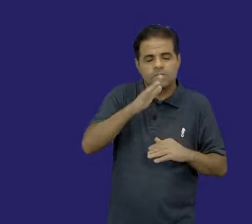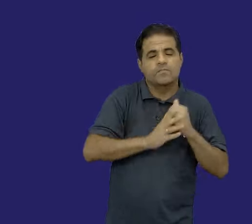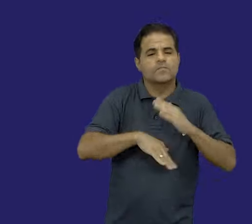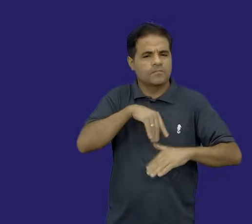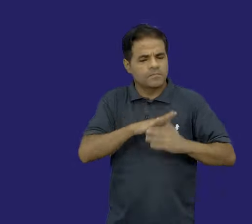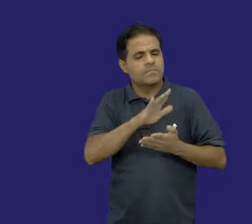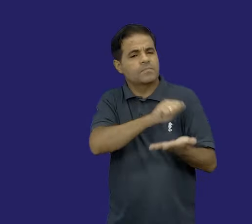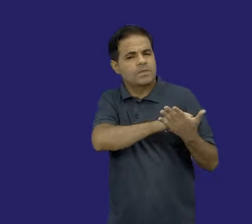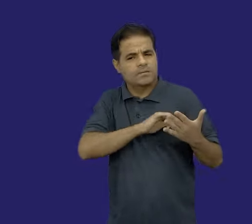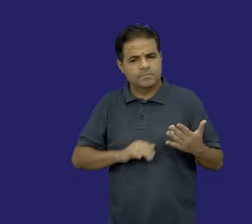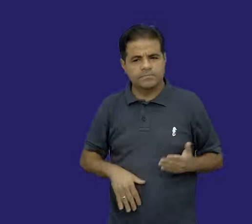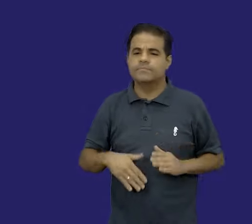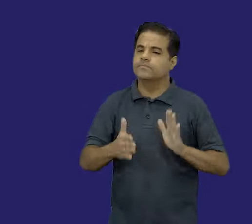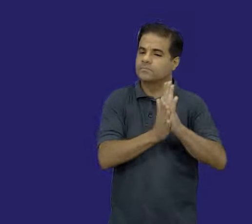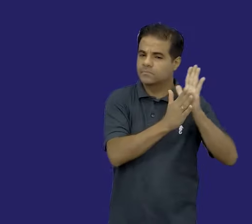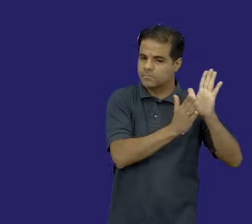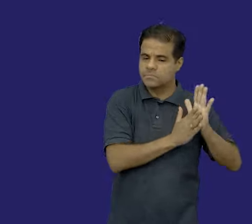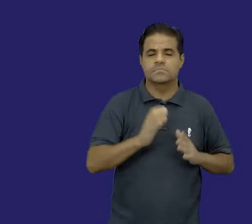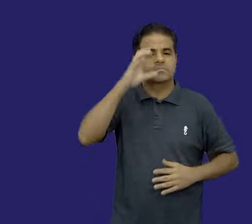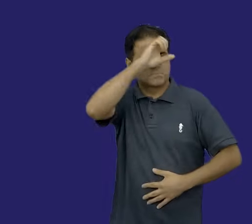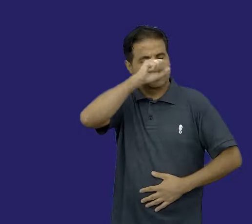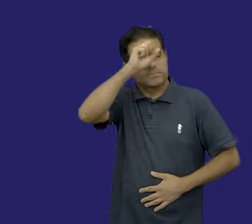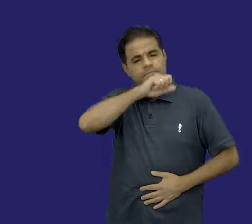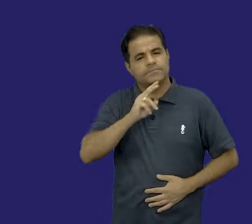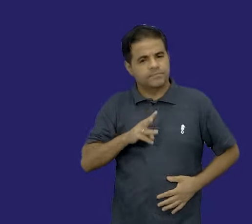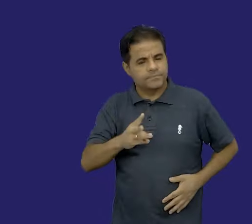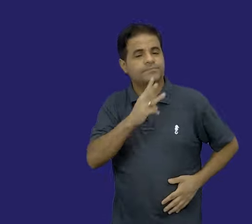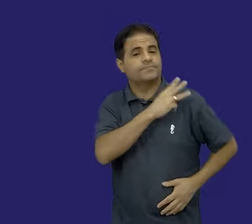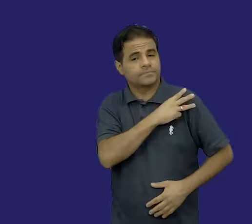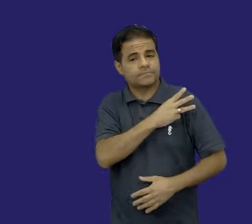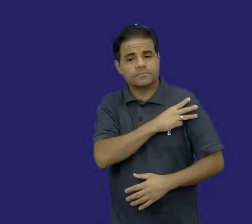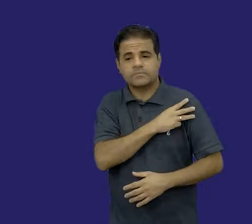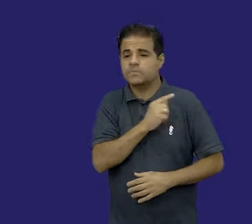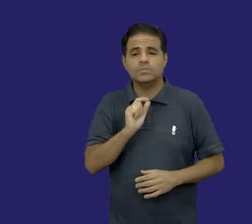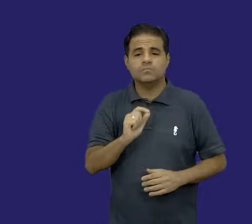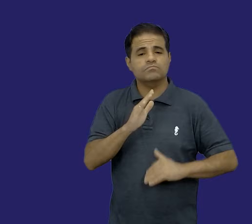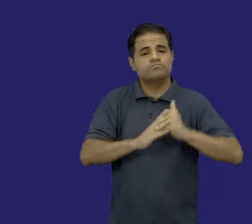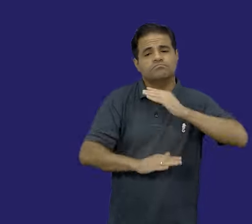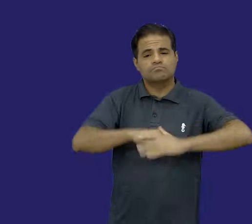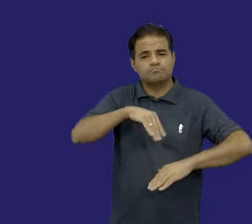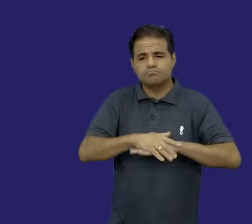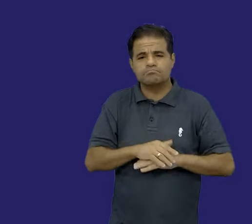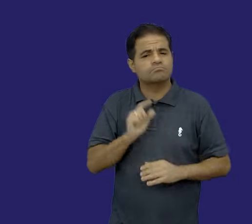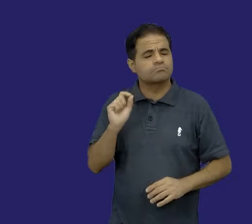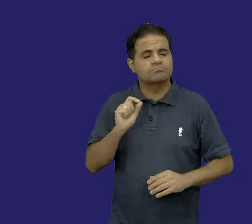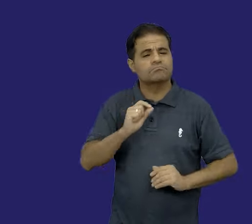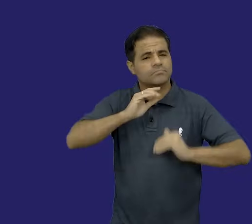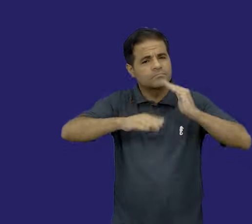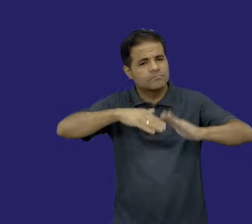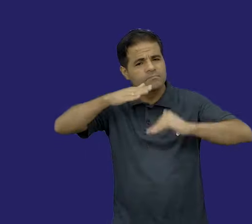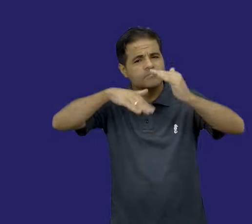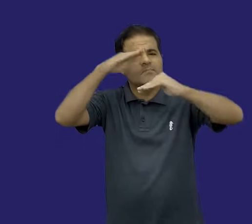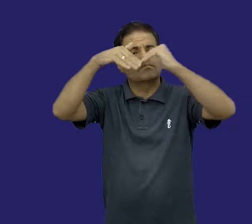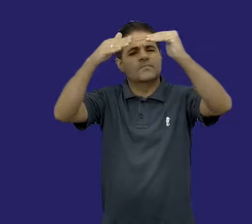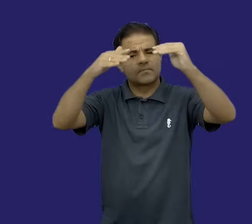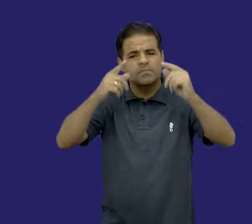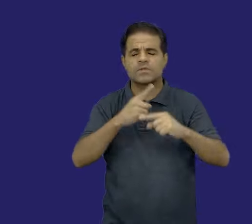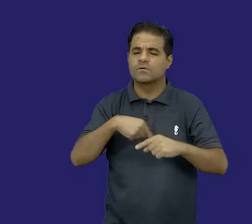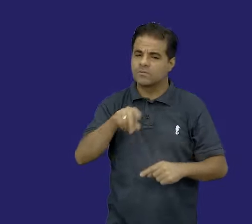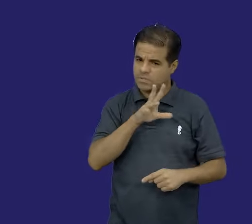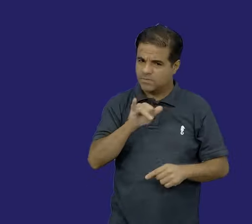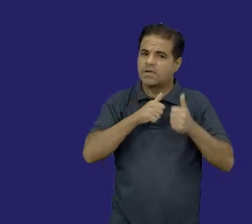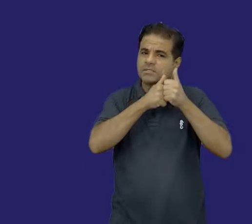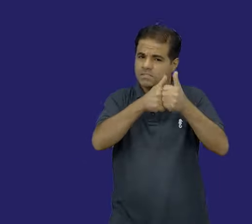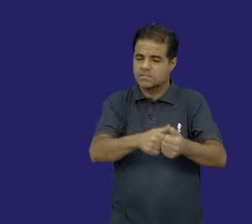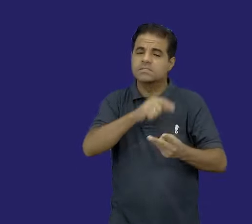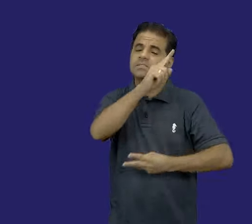dessas atividades propostas no Aprender Sempre do terceiro ano, a habilidade é desenvolvida, né? Então a gente vai